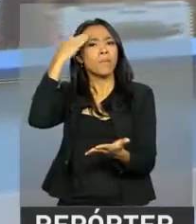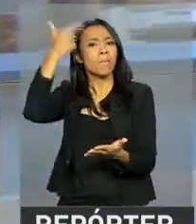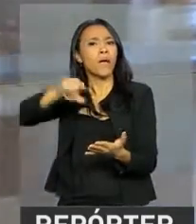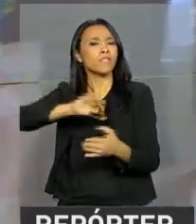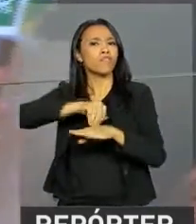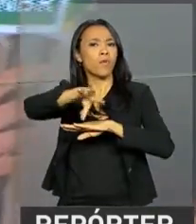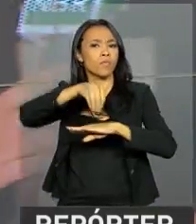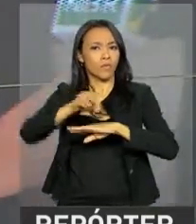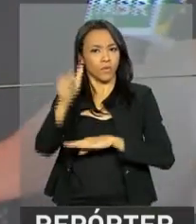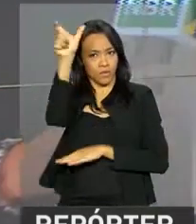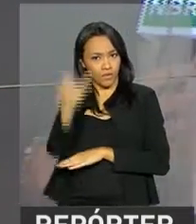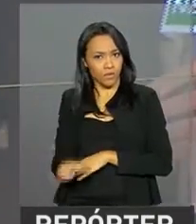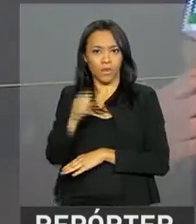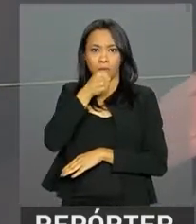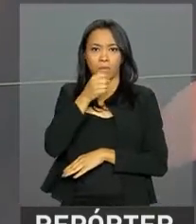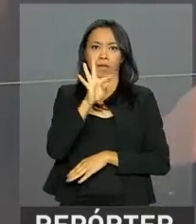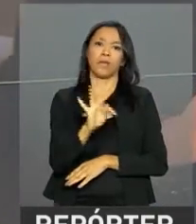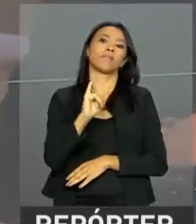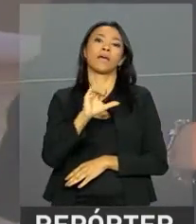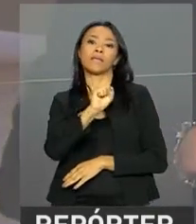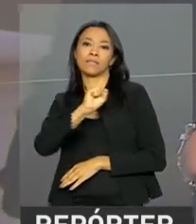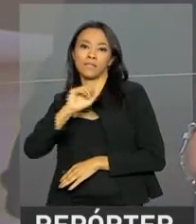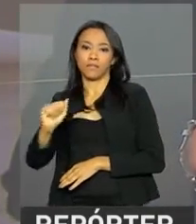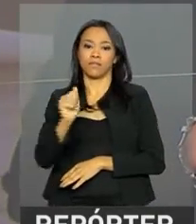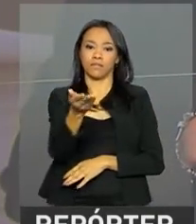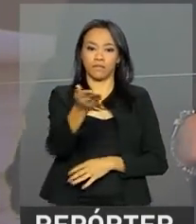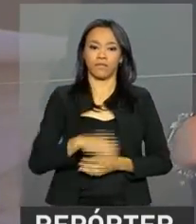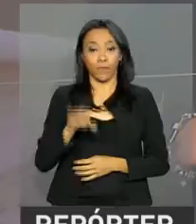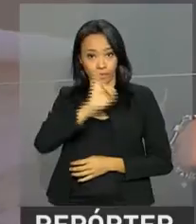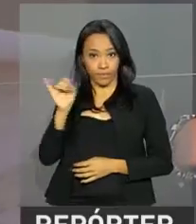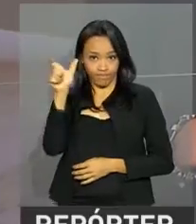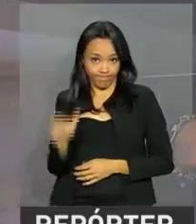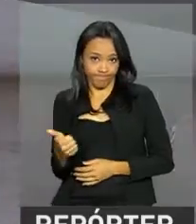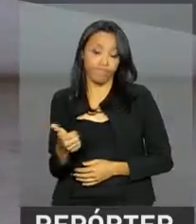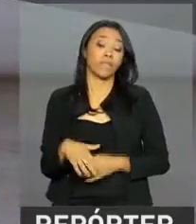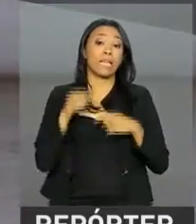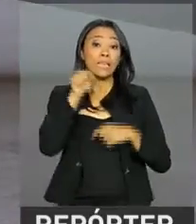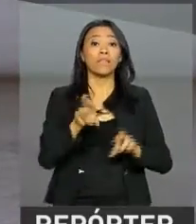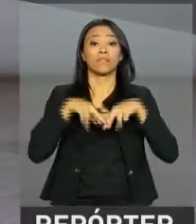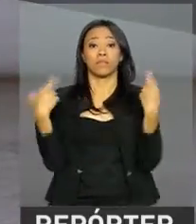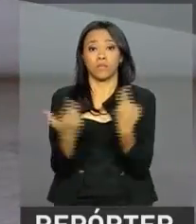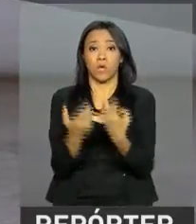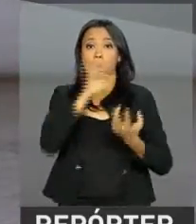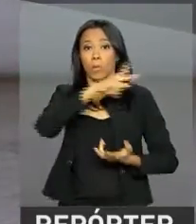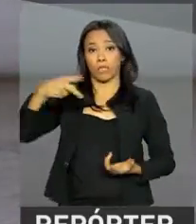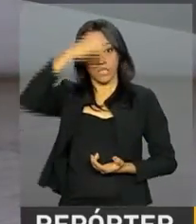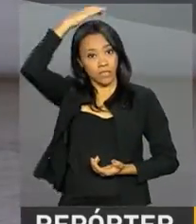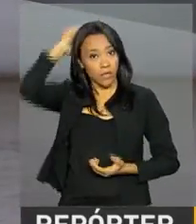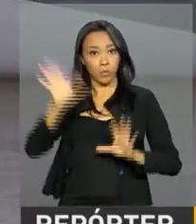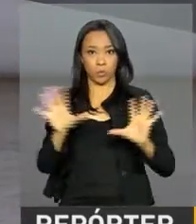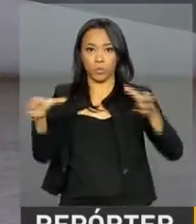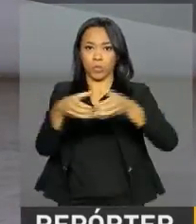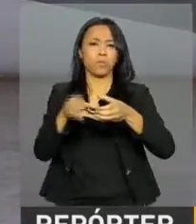com thaísa dias oito países a rolar renata nessa reunião do presidente michel temer com núcleo institucional do